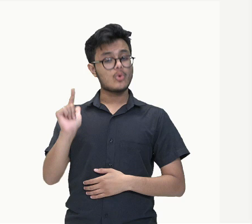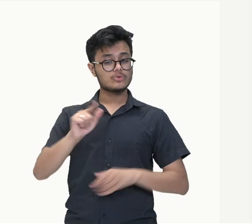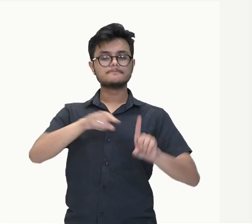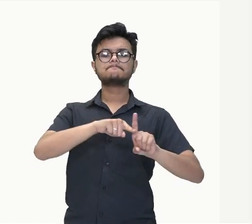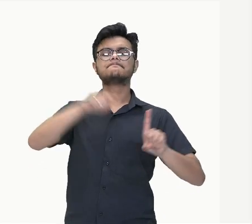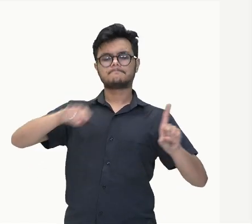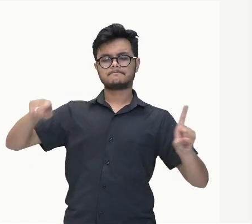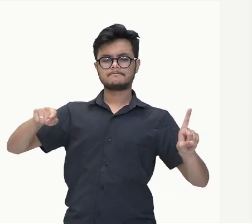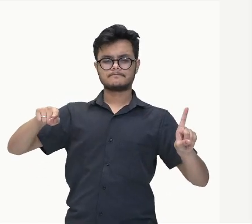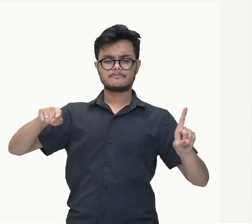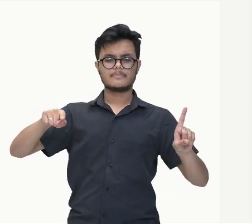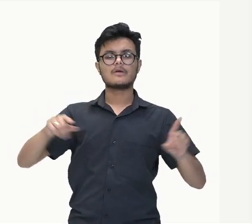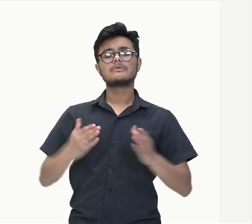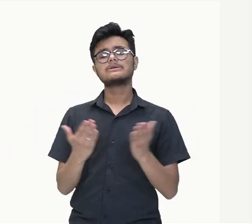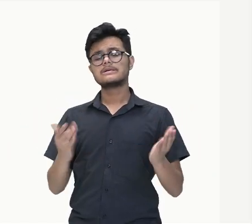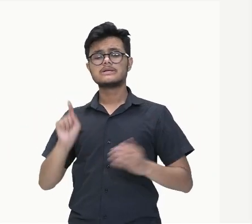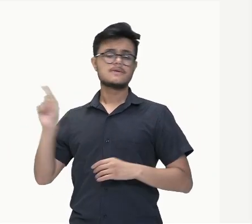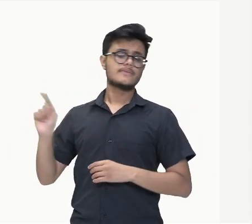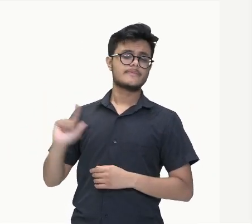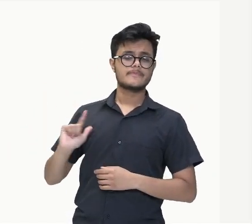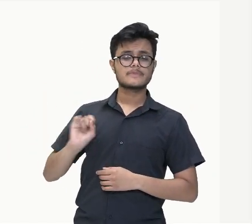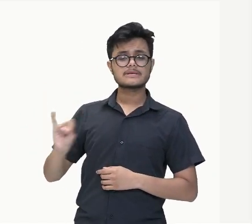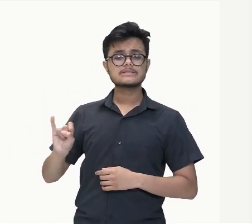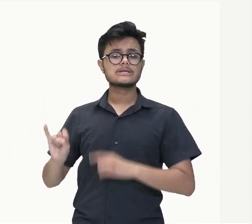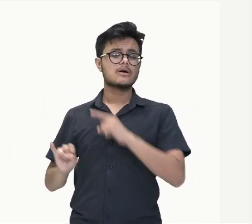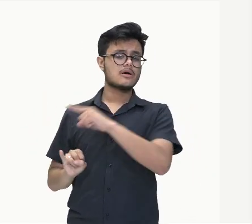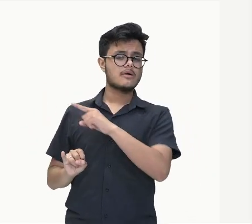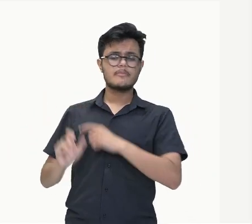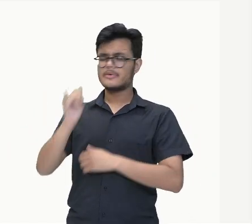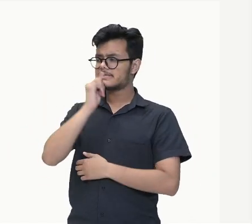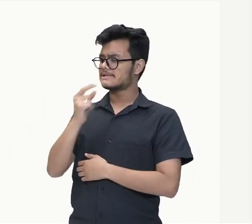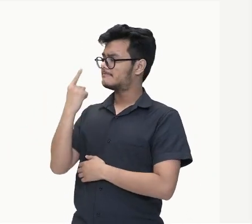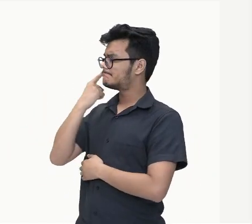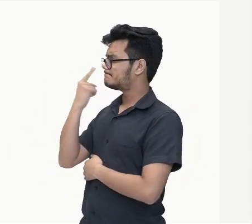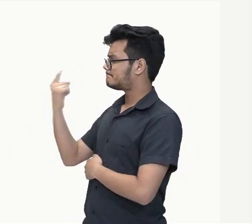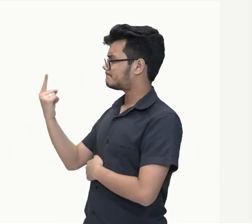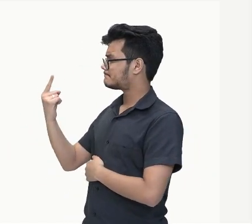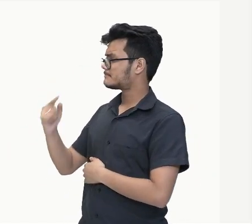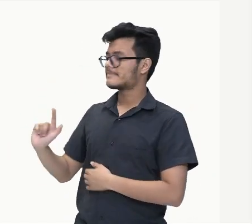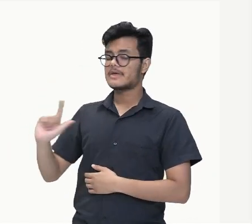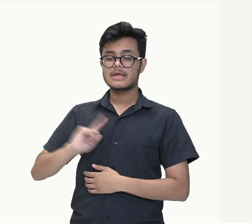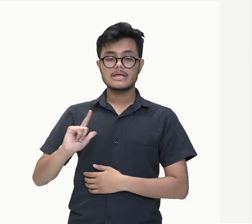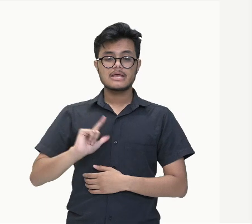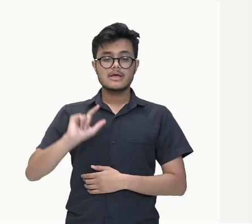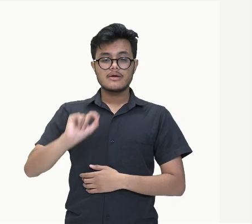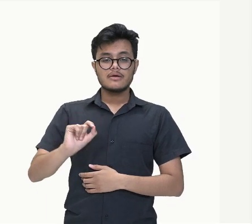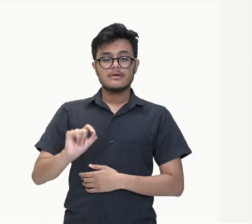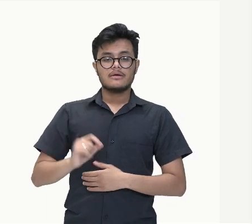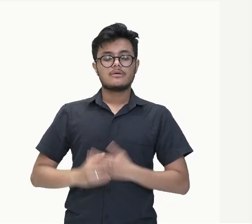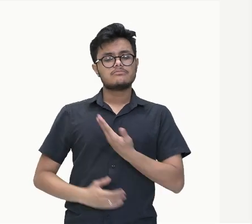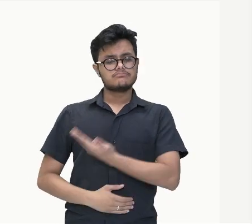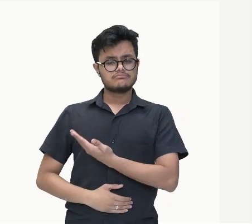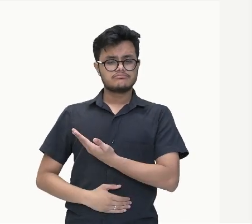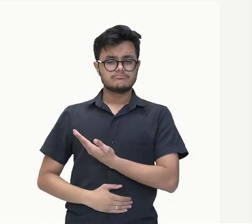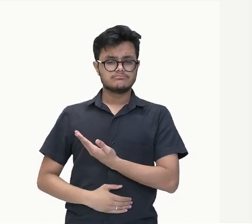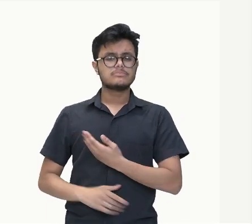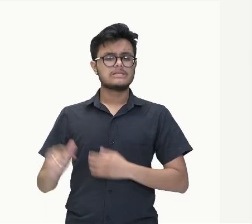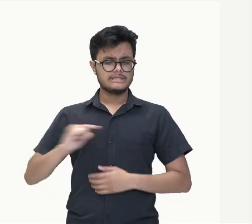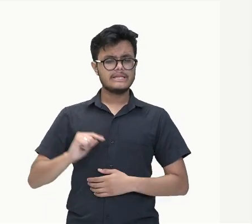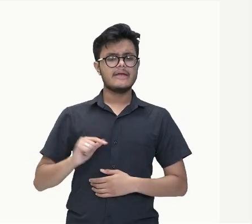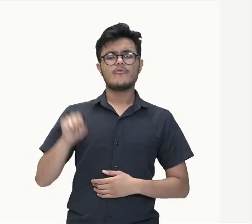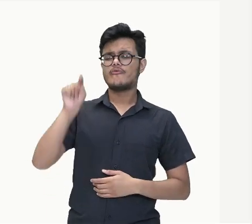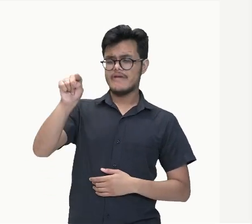tá? Então, veja, nessa situação aí, ó, eu tenho aqui o meu vértice